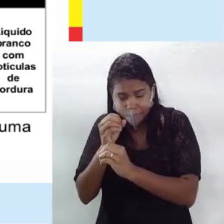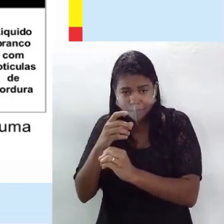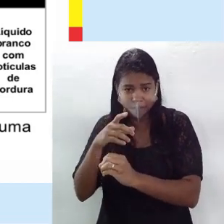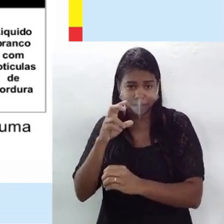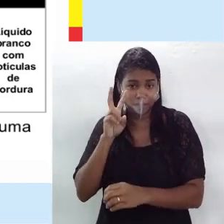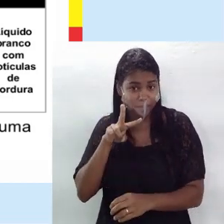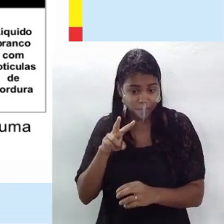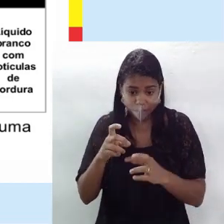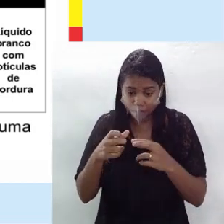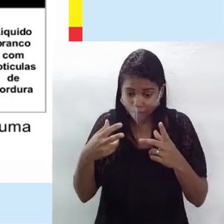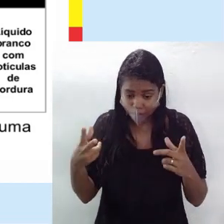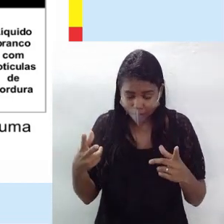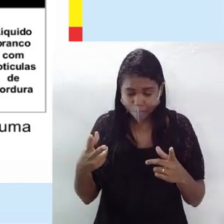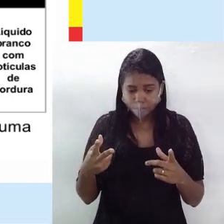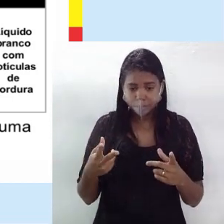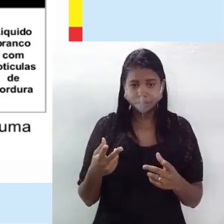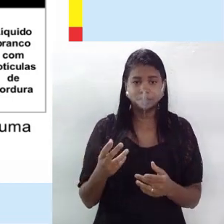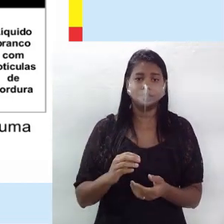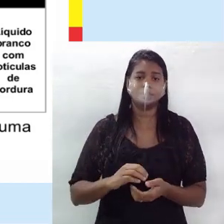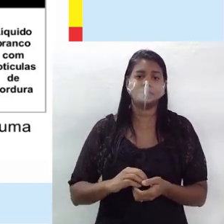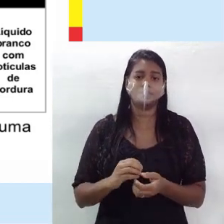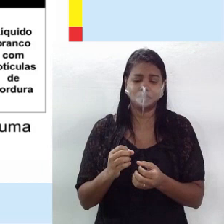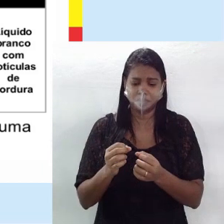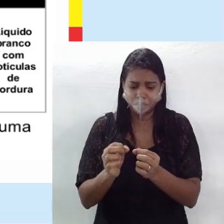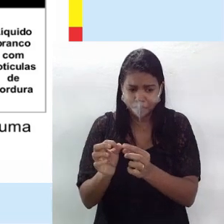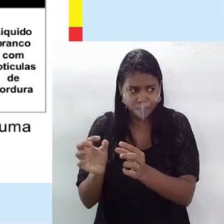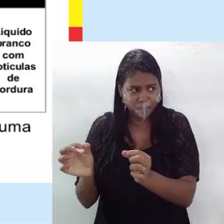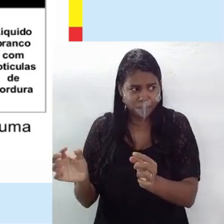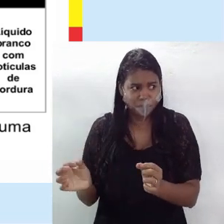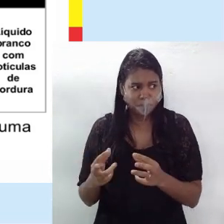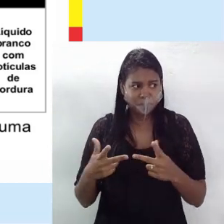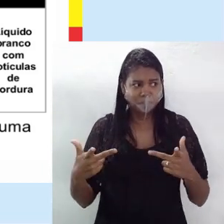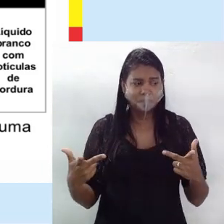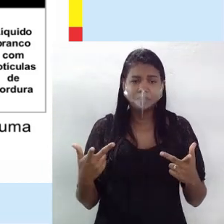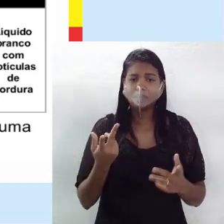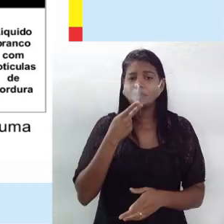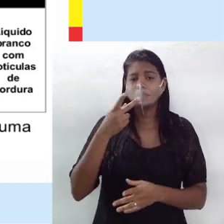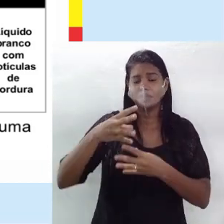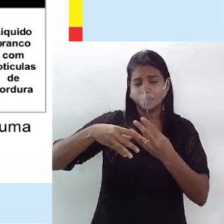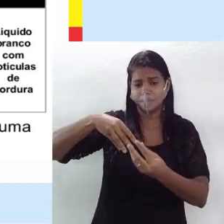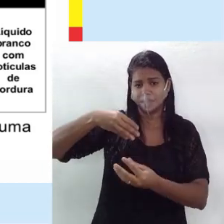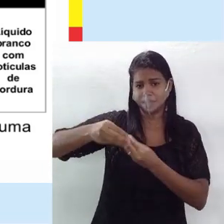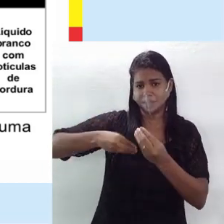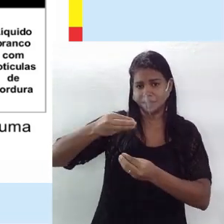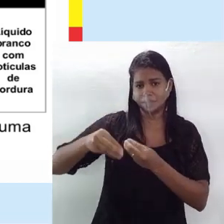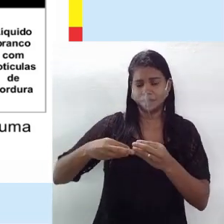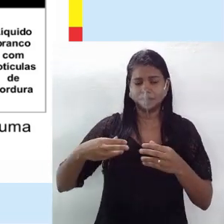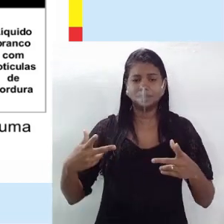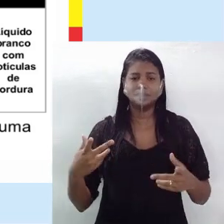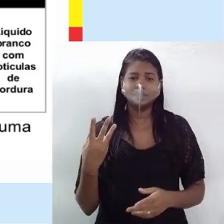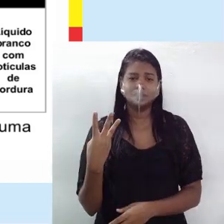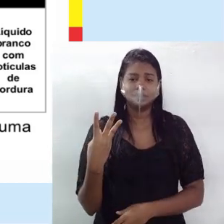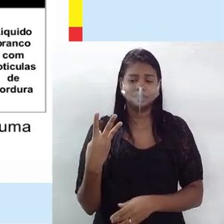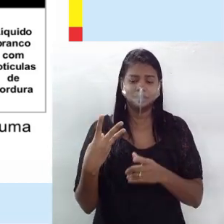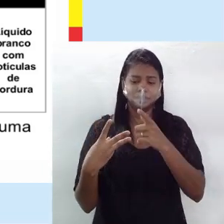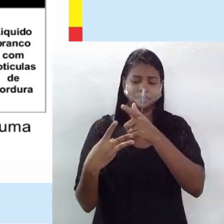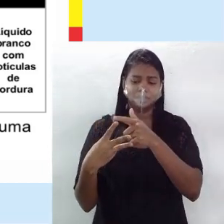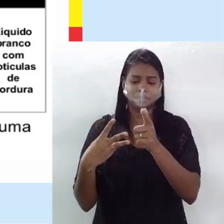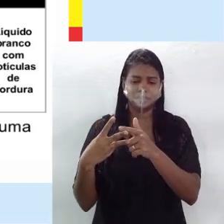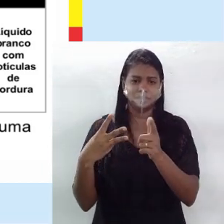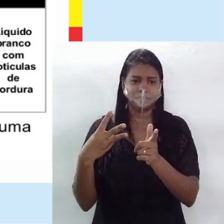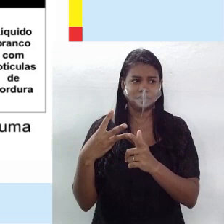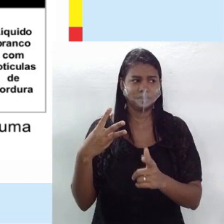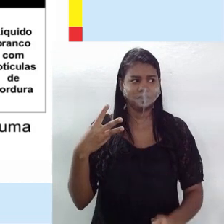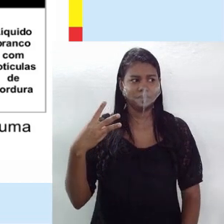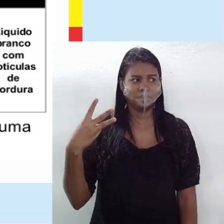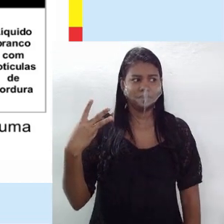existe mais de uma face. Então, se fala de mistura, existem esses três